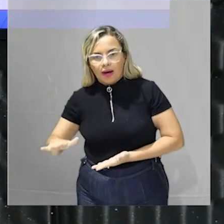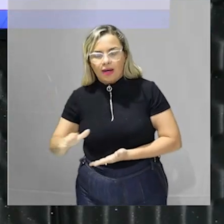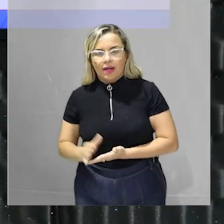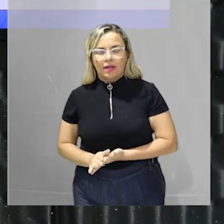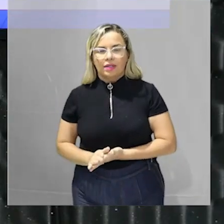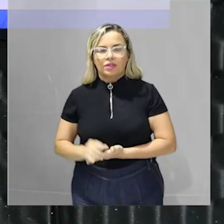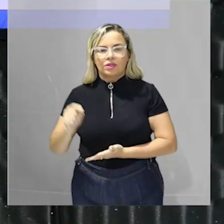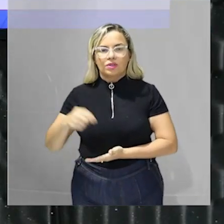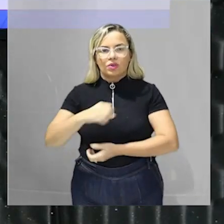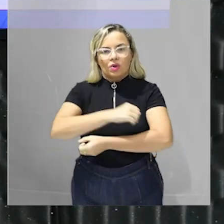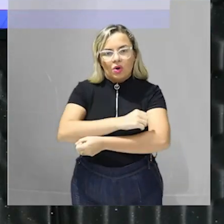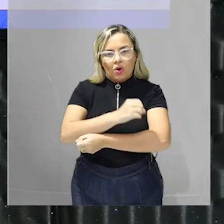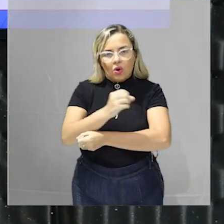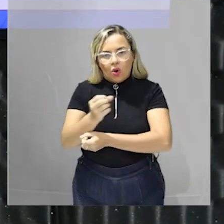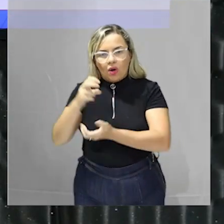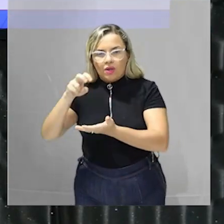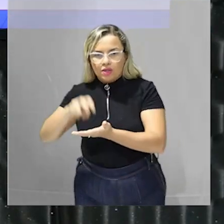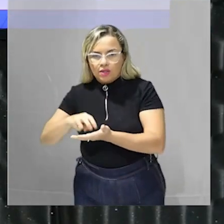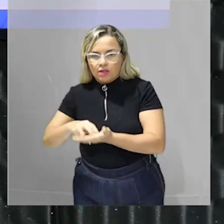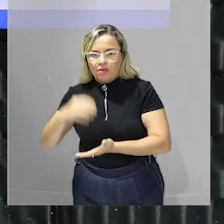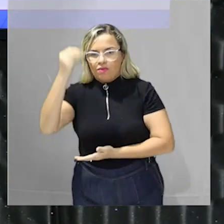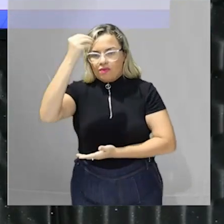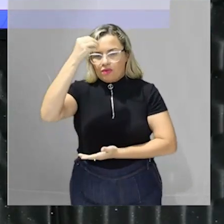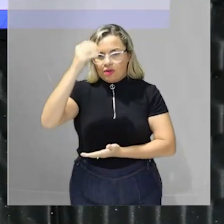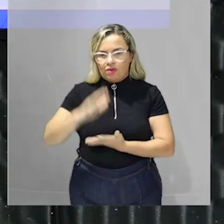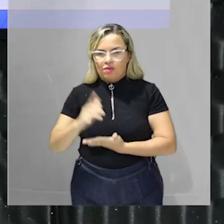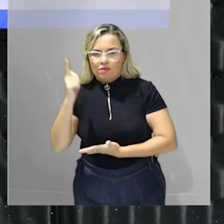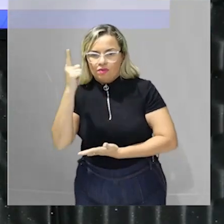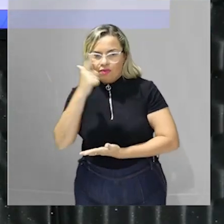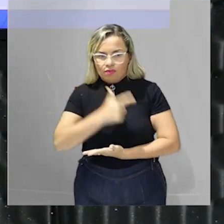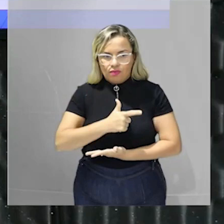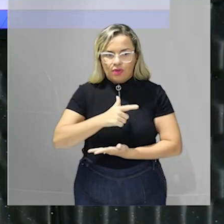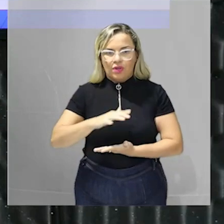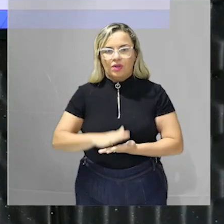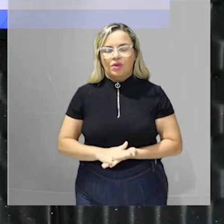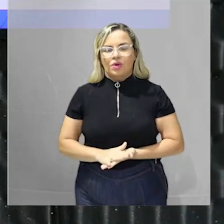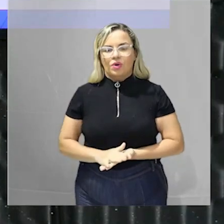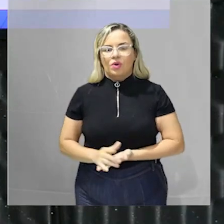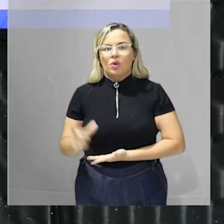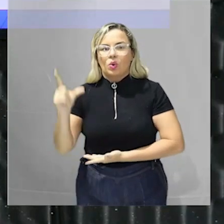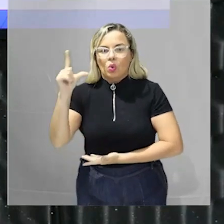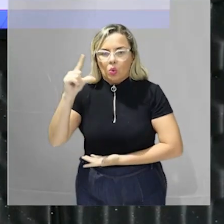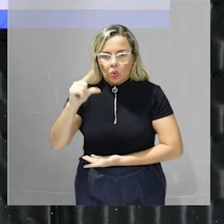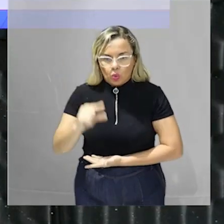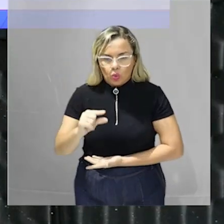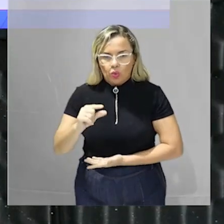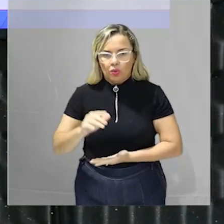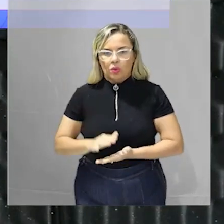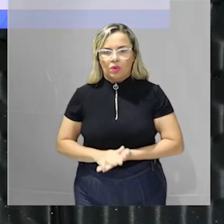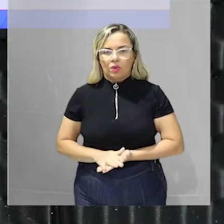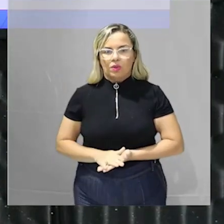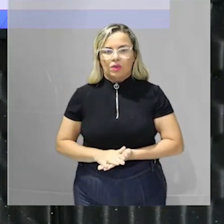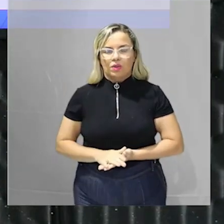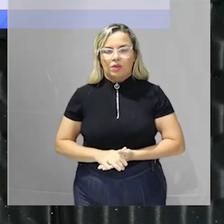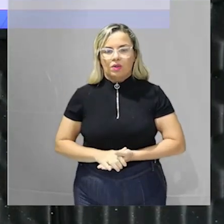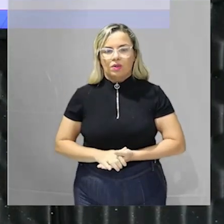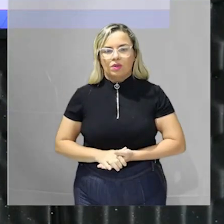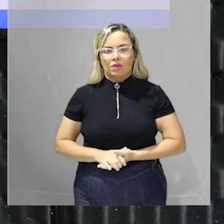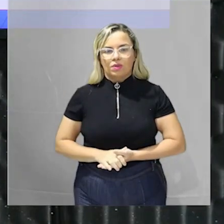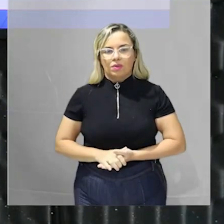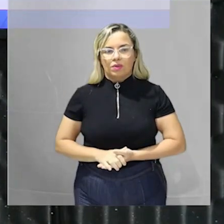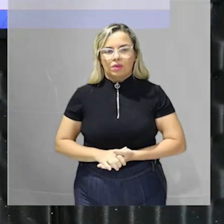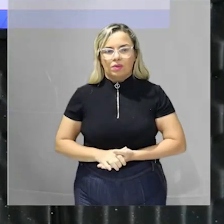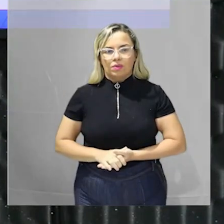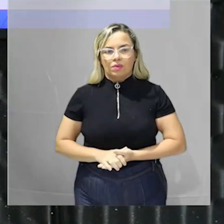feio. Largo, longo, comprido, né? Corto. Ancho, que é